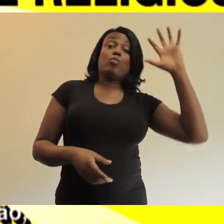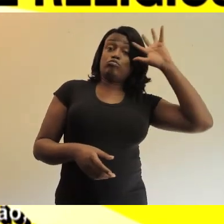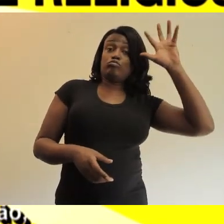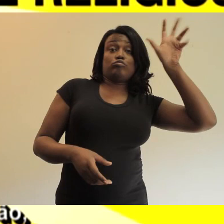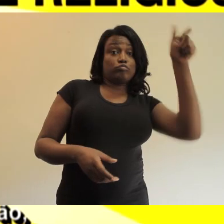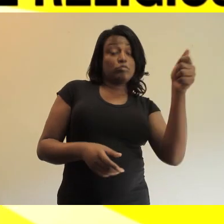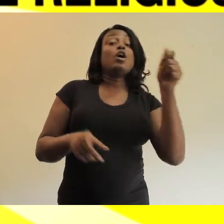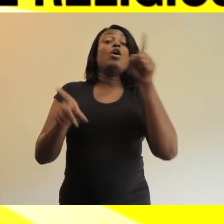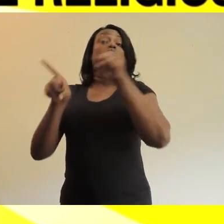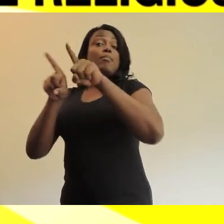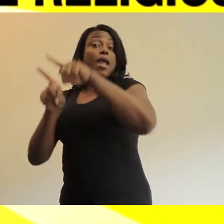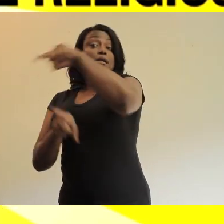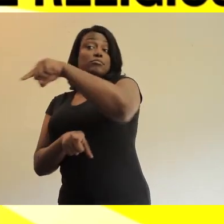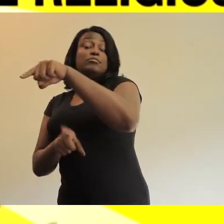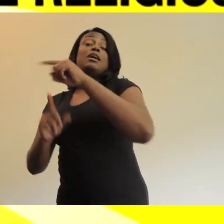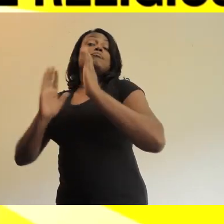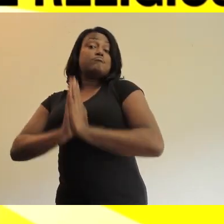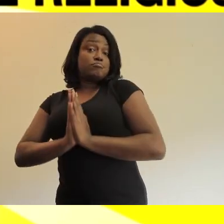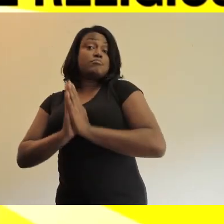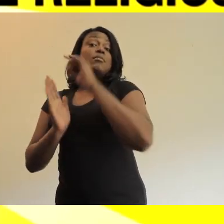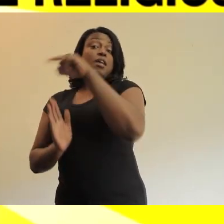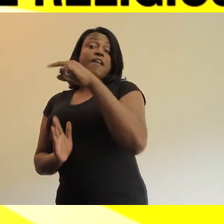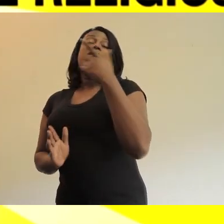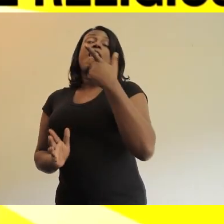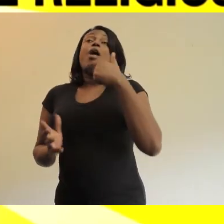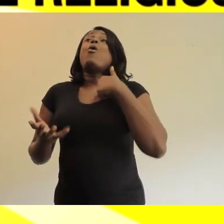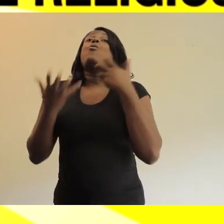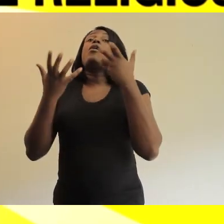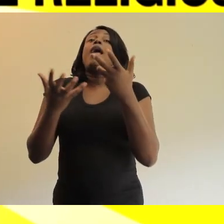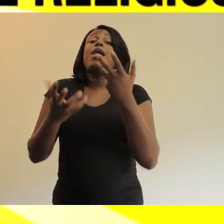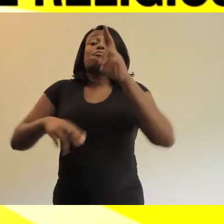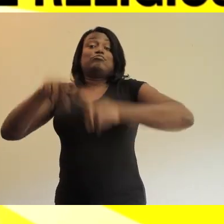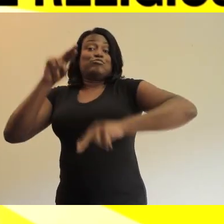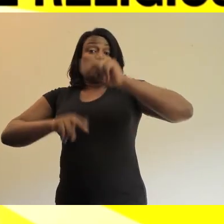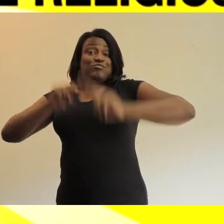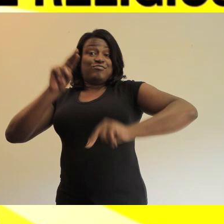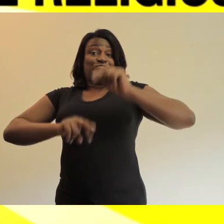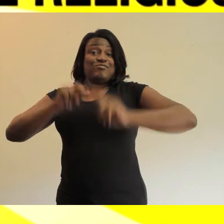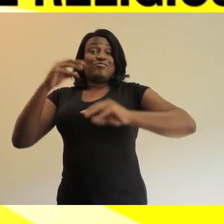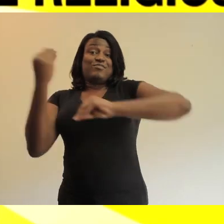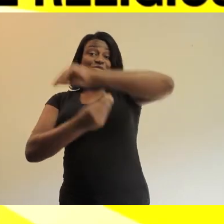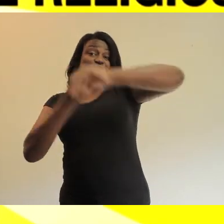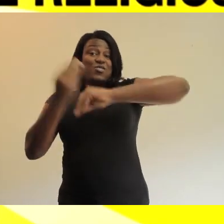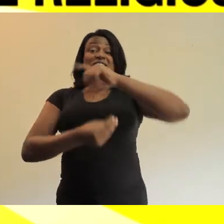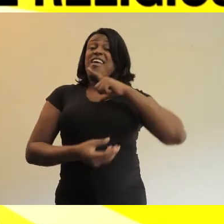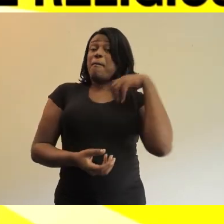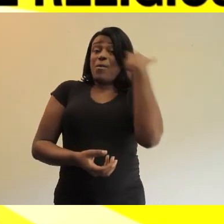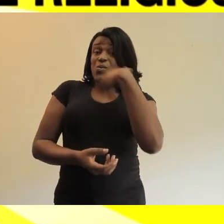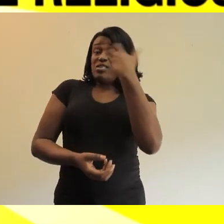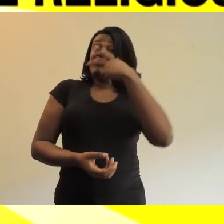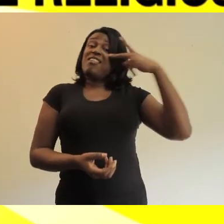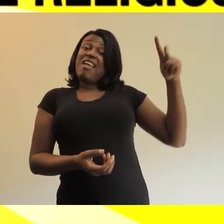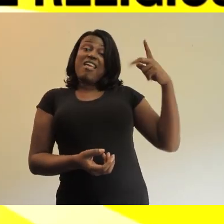fogueira de São João quero ser sempre o menino Xangô da fogueira de São João tá claro Portanto o sincretismo entre